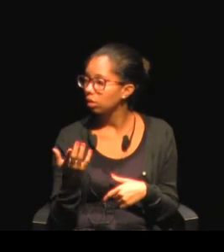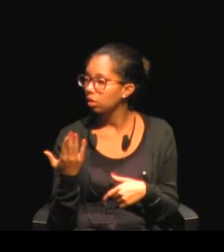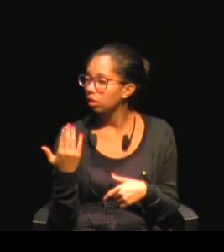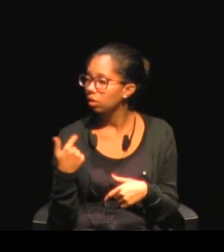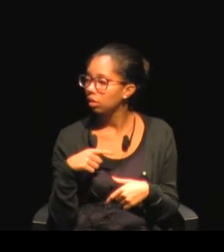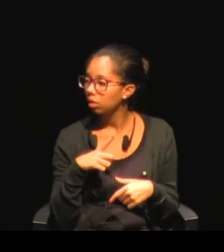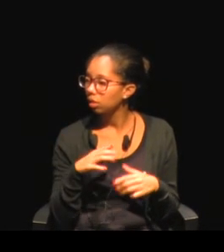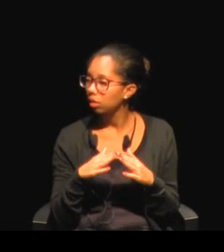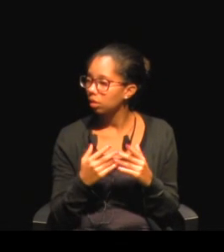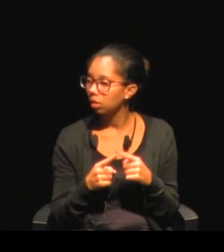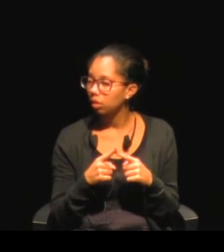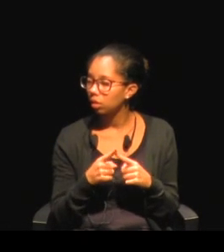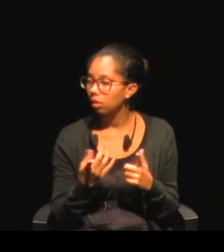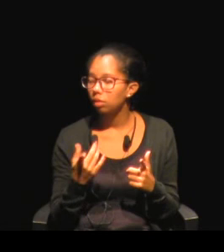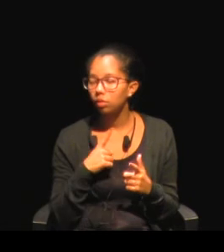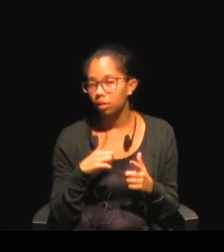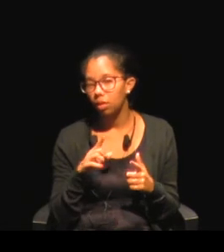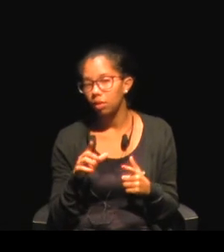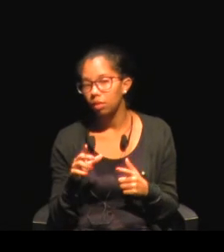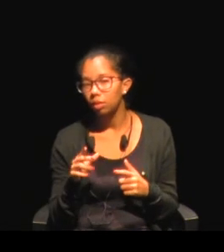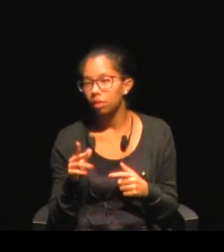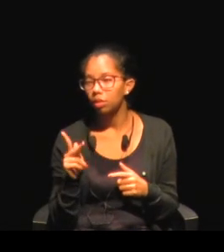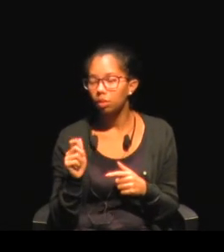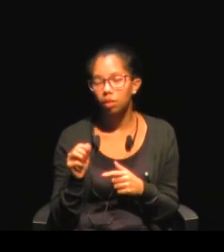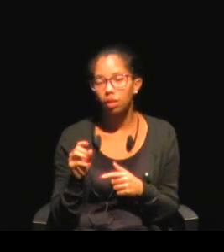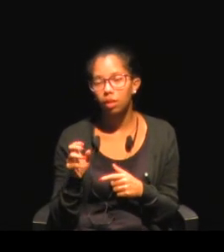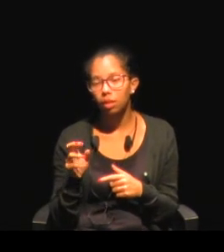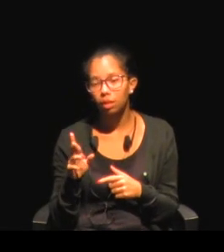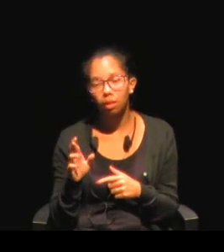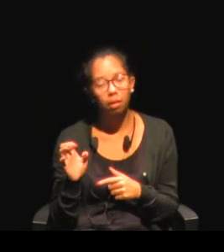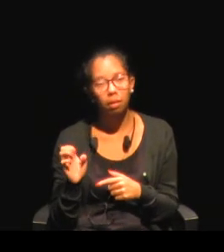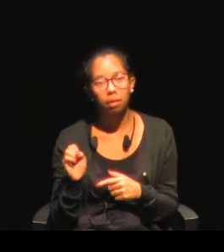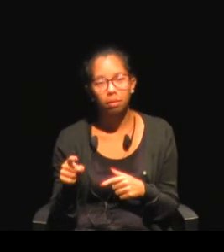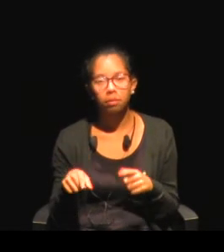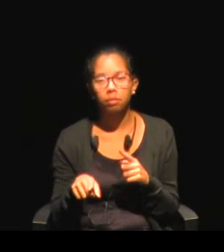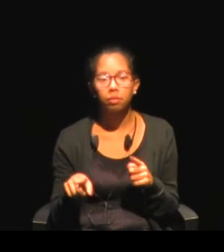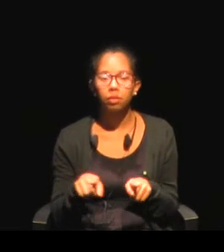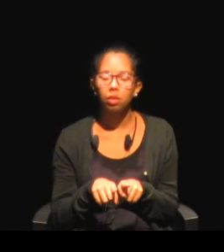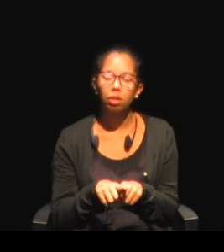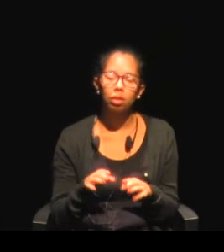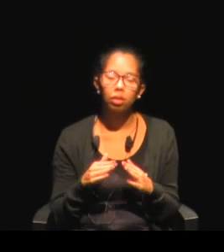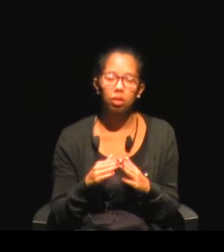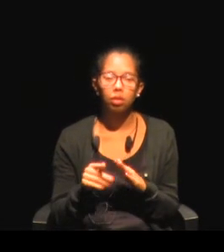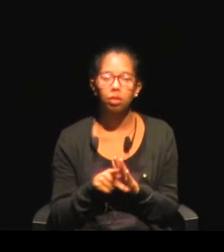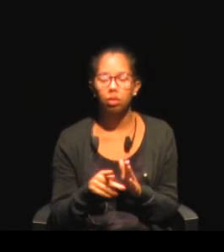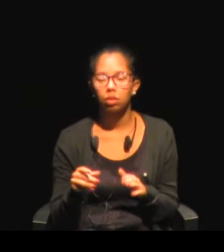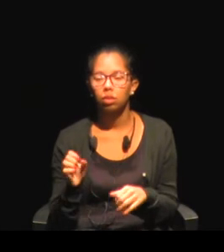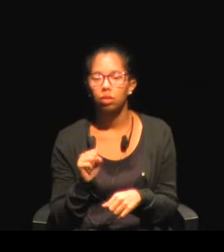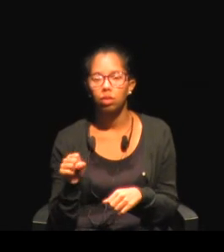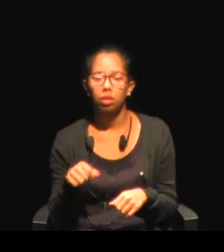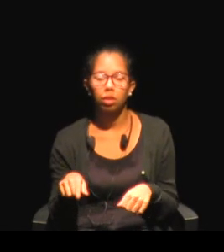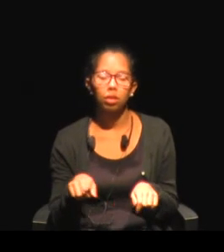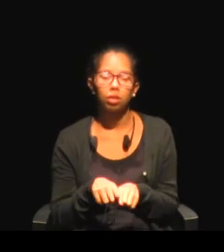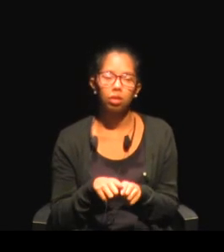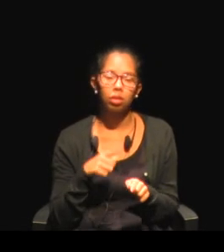mas tem um salão imenso de baile lá, onde eles fazem as festas maiores num calendário de festas do ano, esse CTN. A